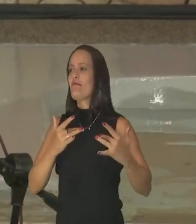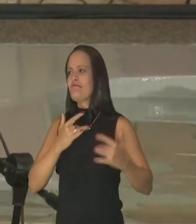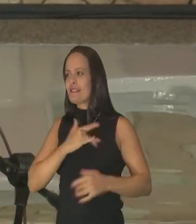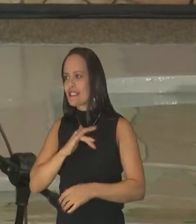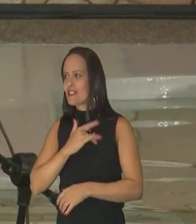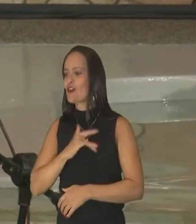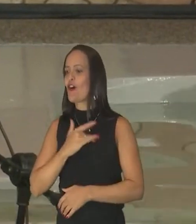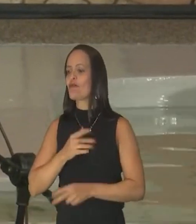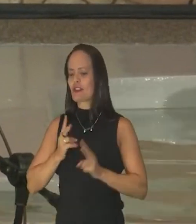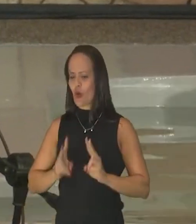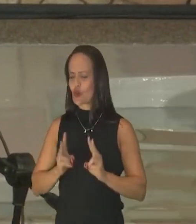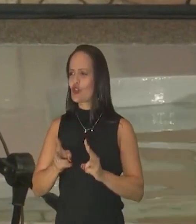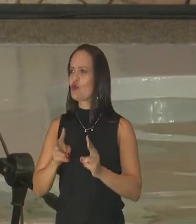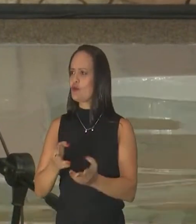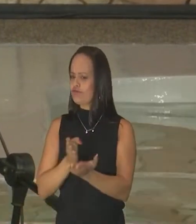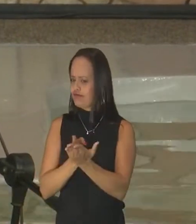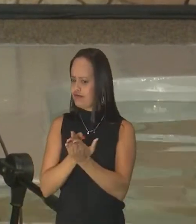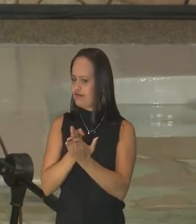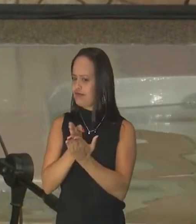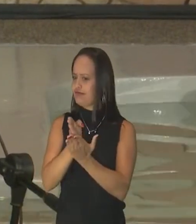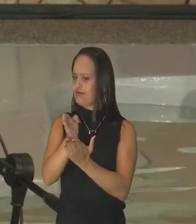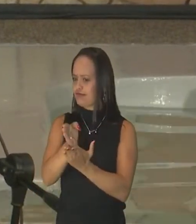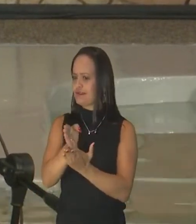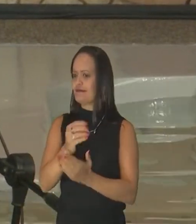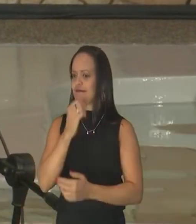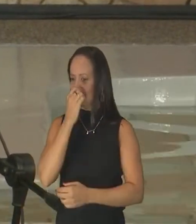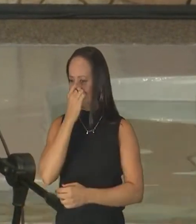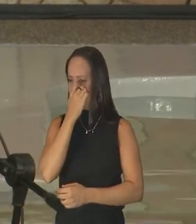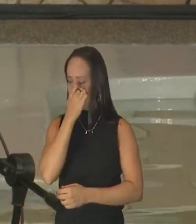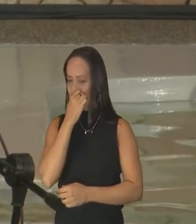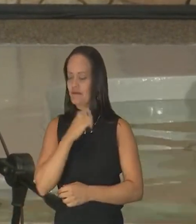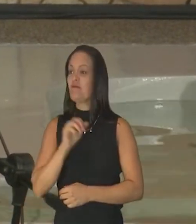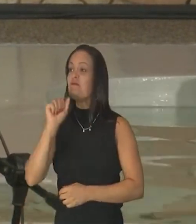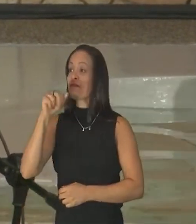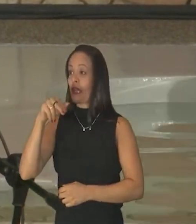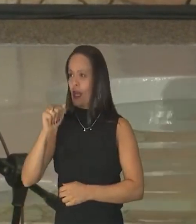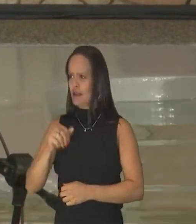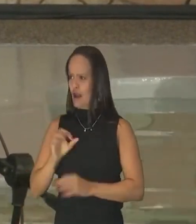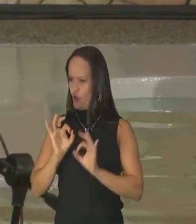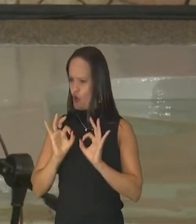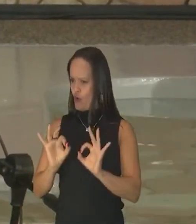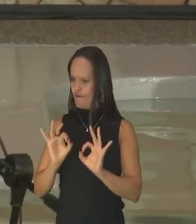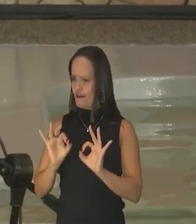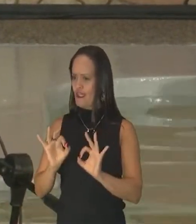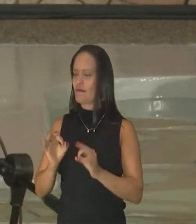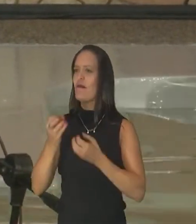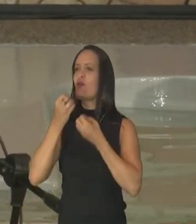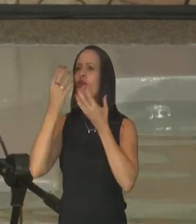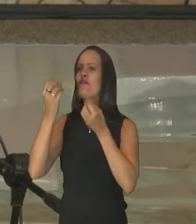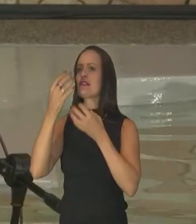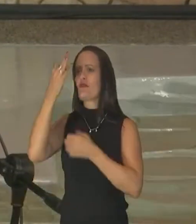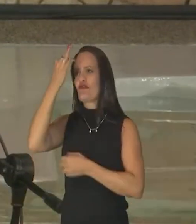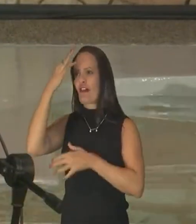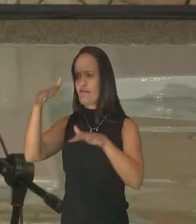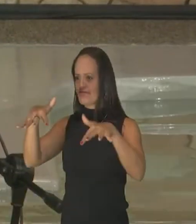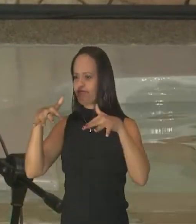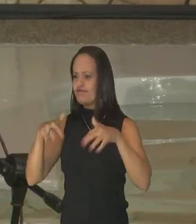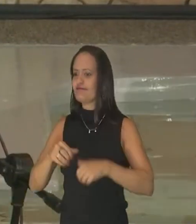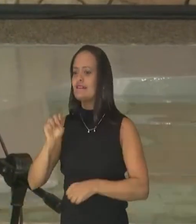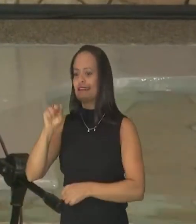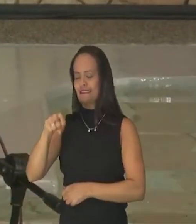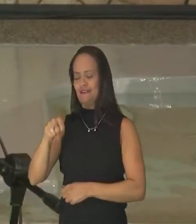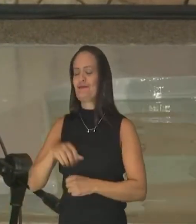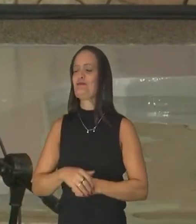que você continue seguindo no caminho do Senhor. Ana, você confirma a sua pública profissão de fé?